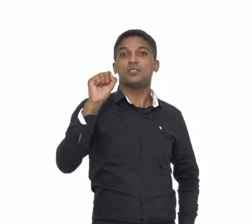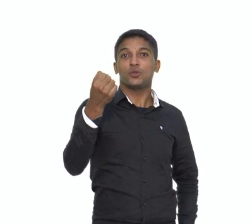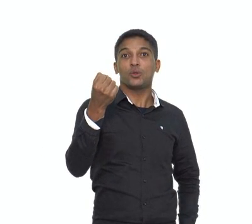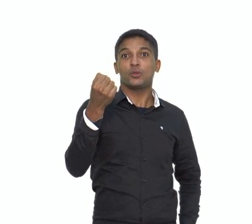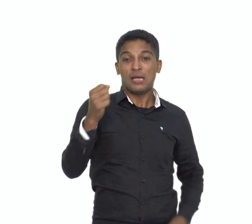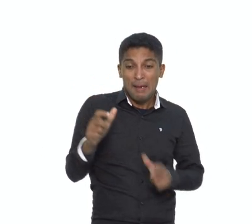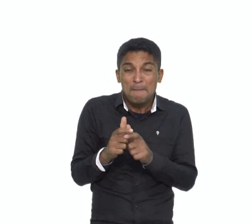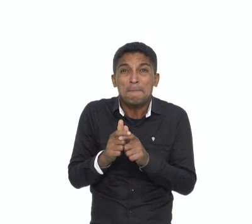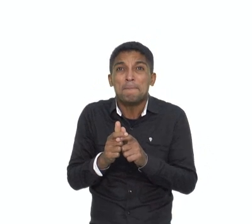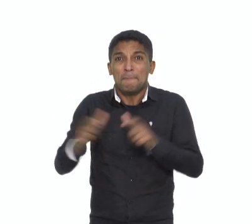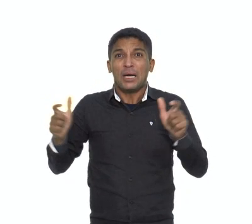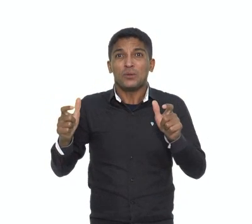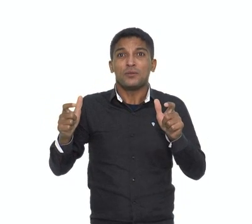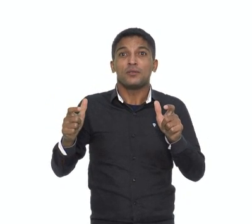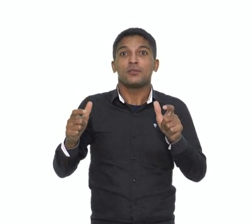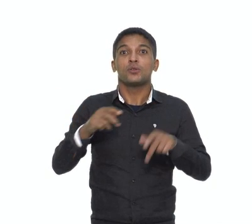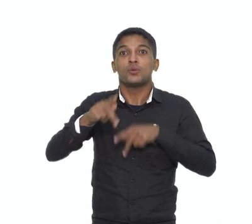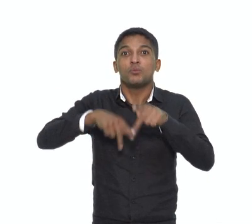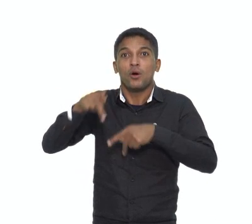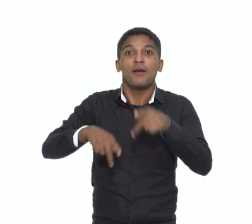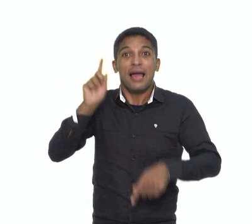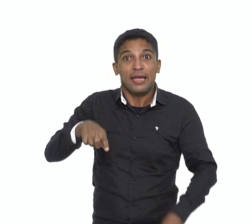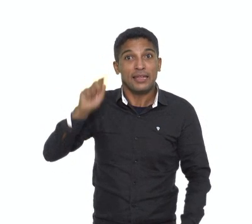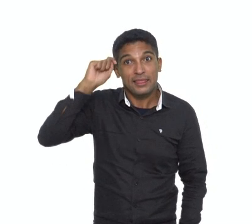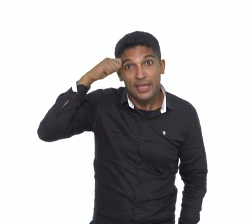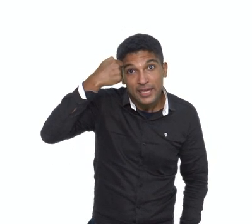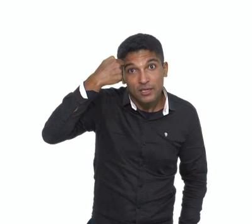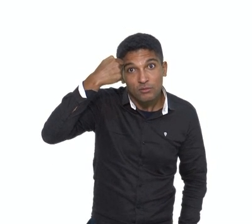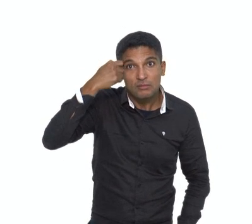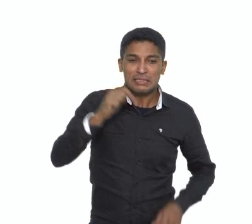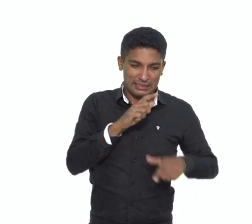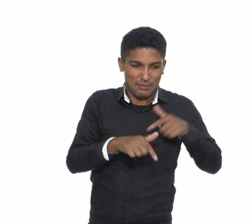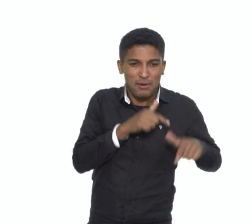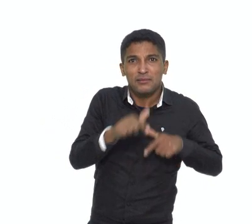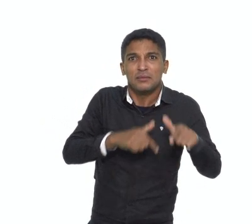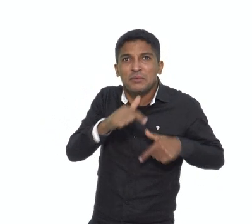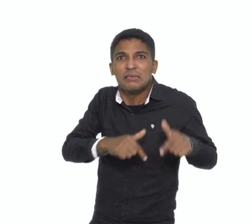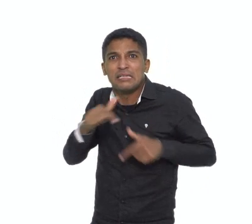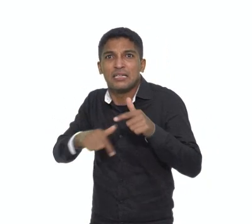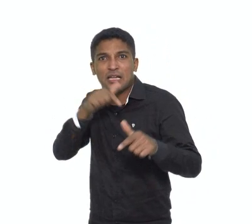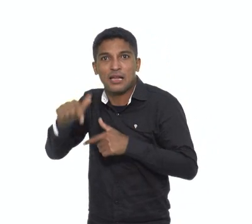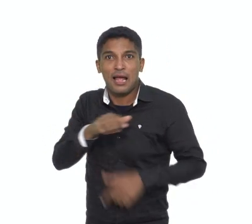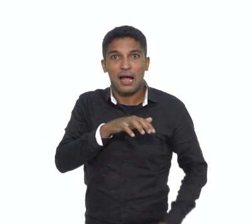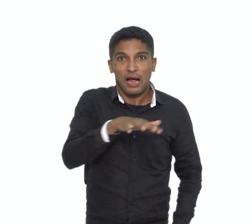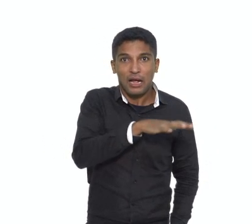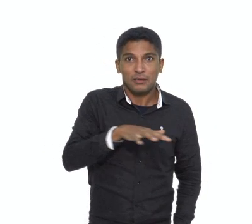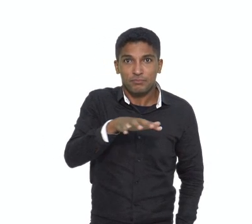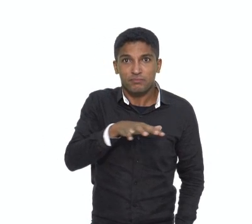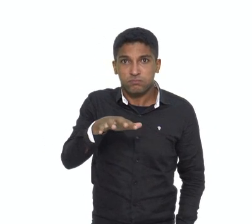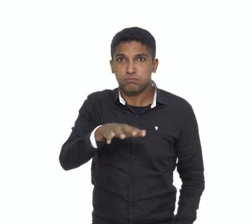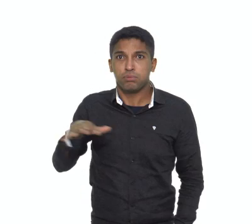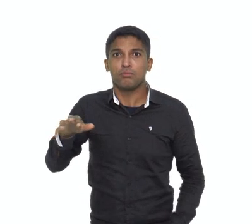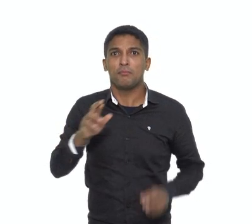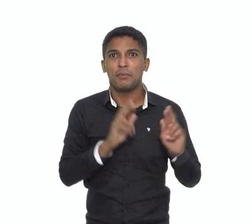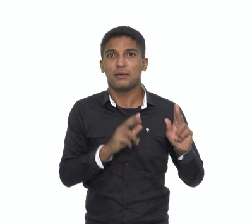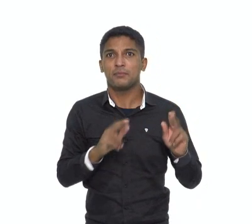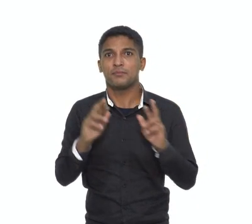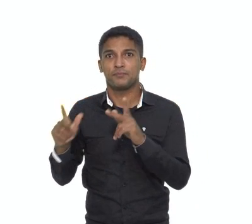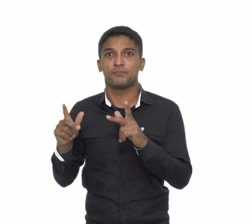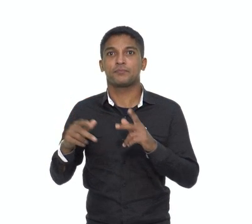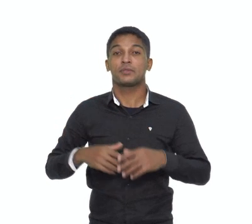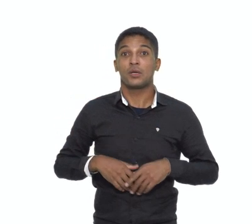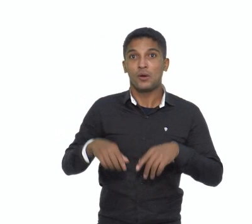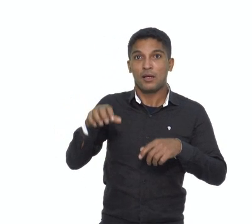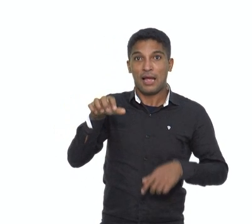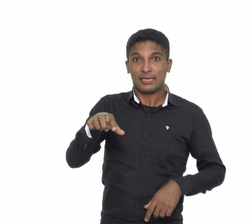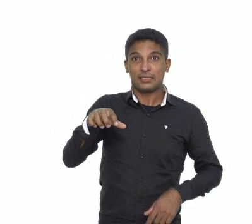diversos setores, ok? E embora o comércio estivesse crescendo, para a